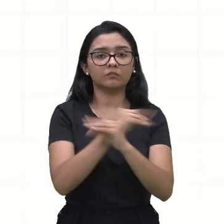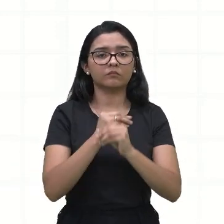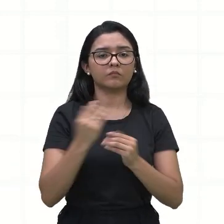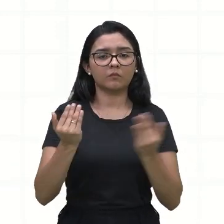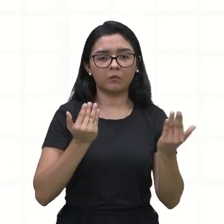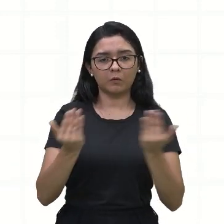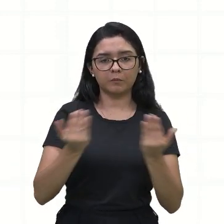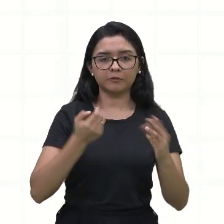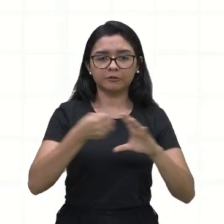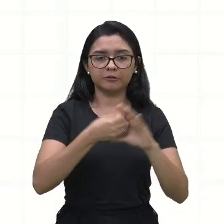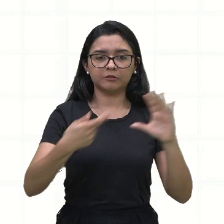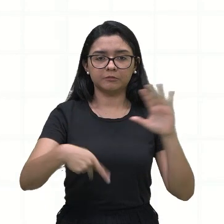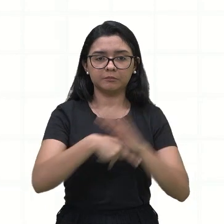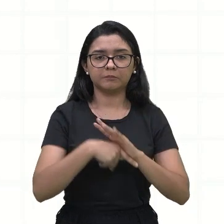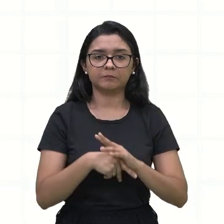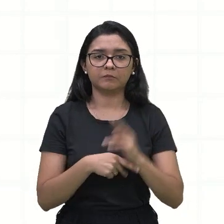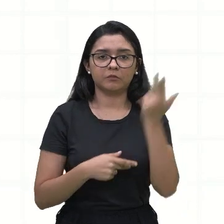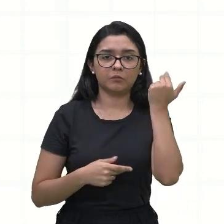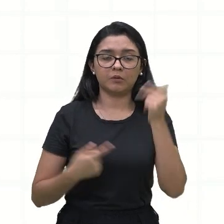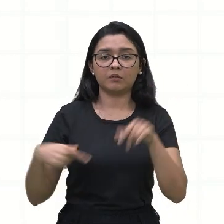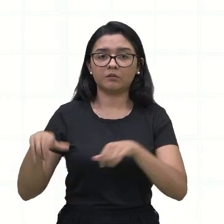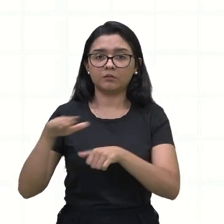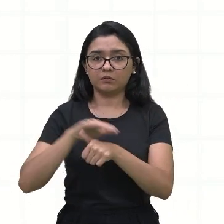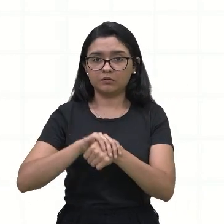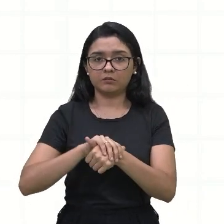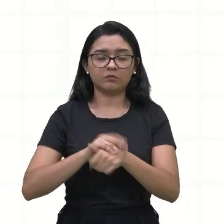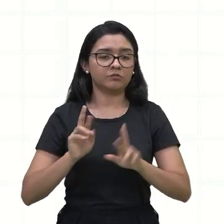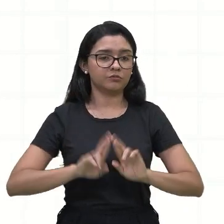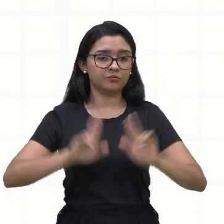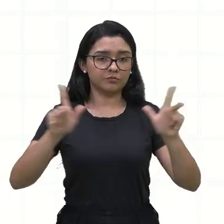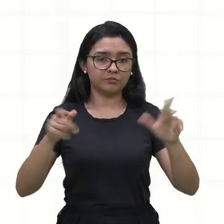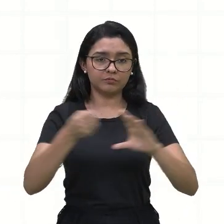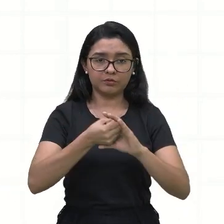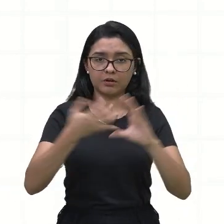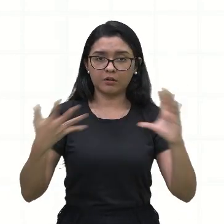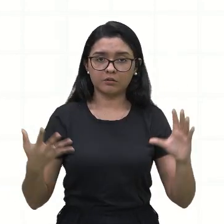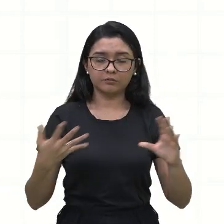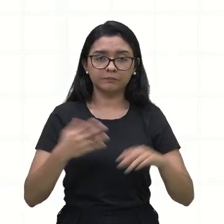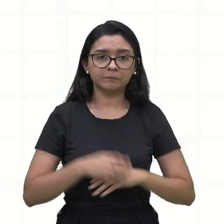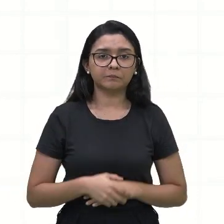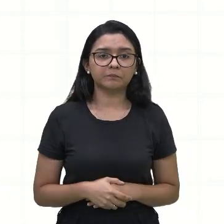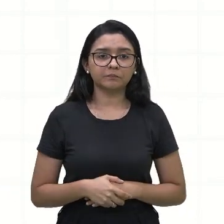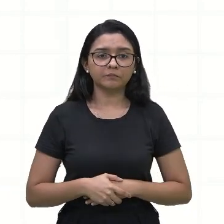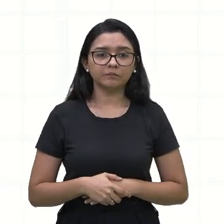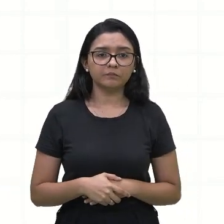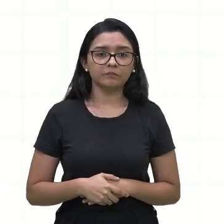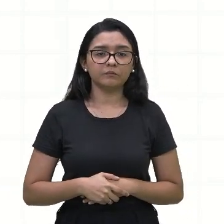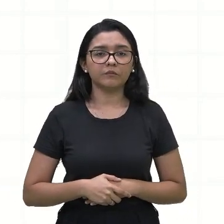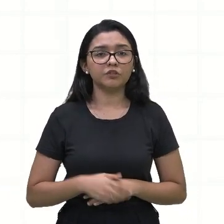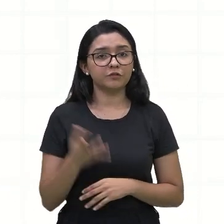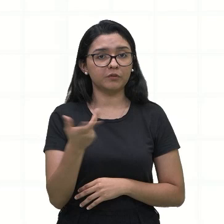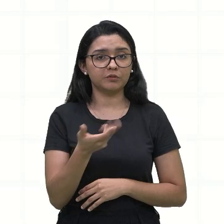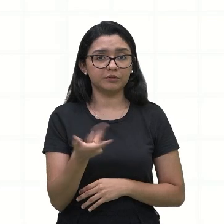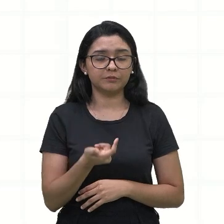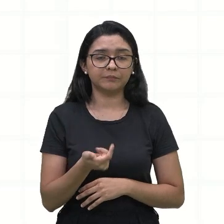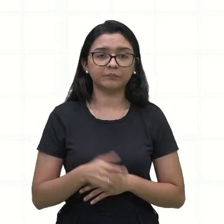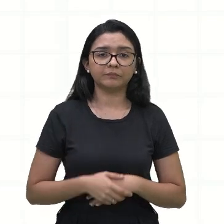comparar as características do coelho e da tartaruga, destacando as suas diferenças de velocidade. Vamos